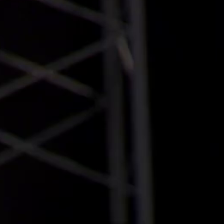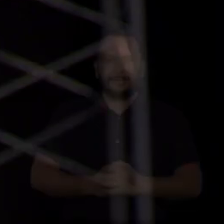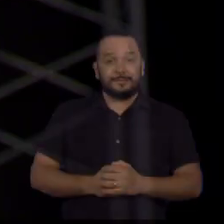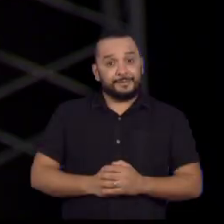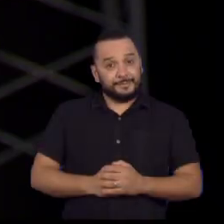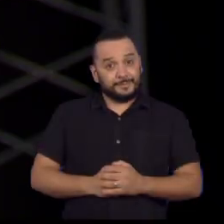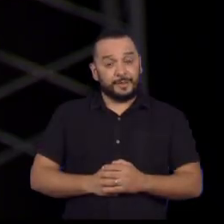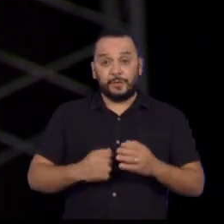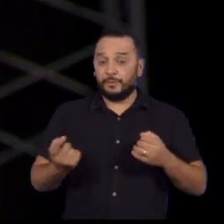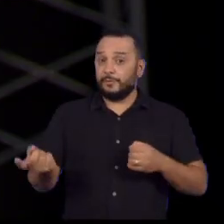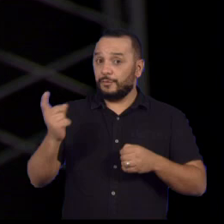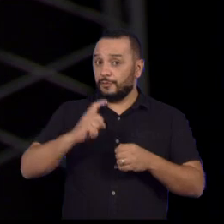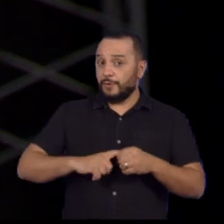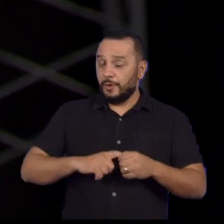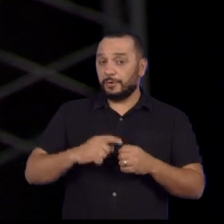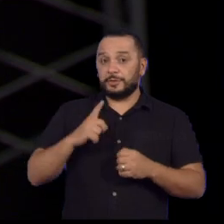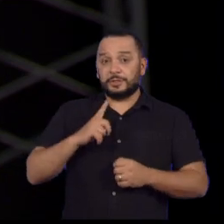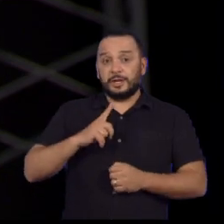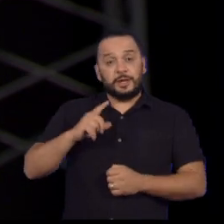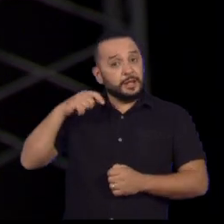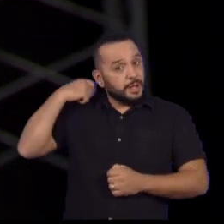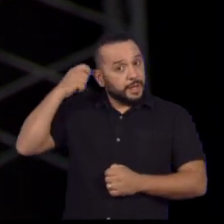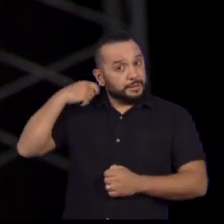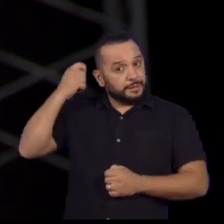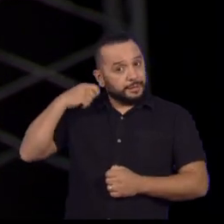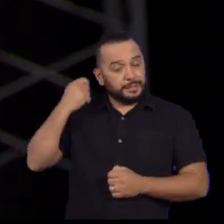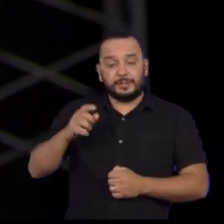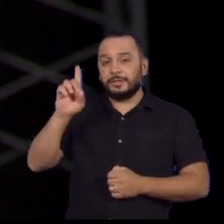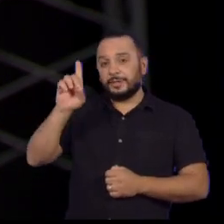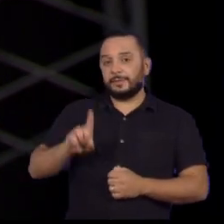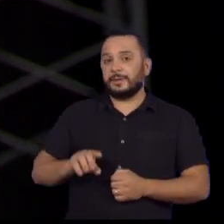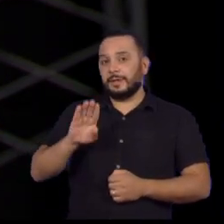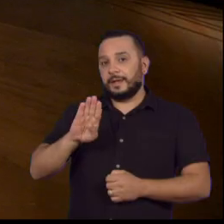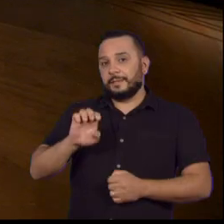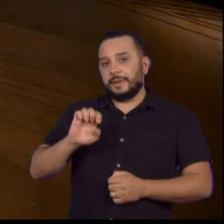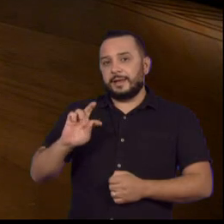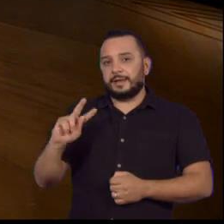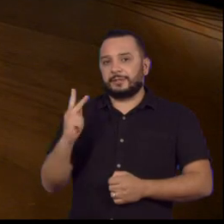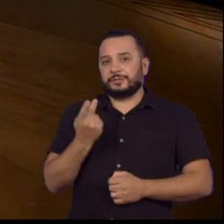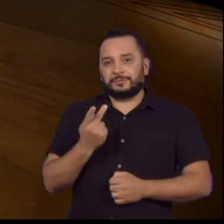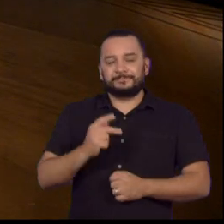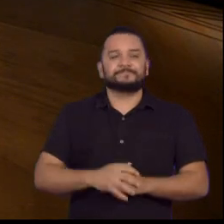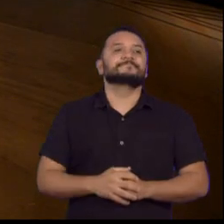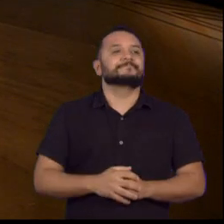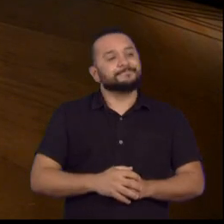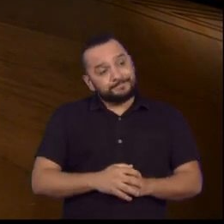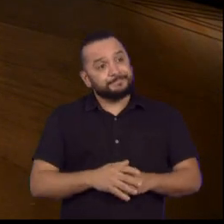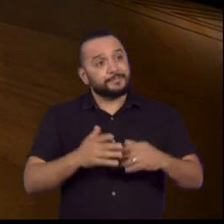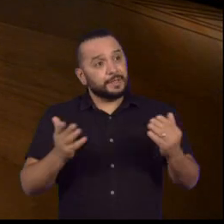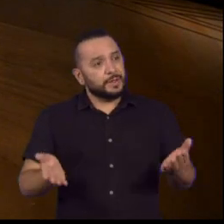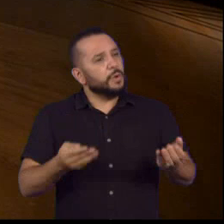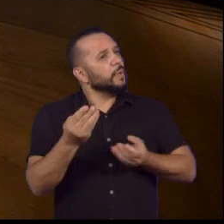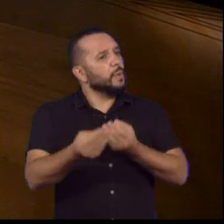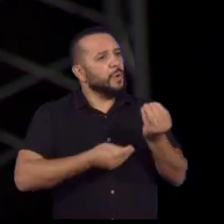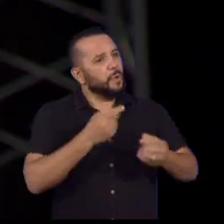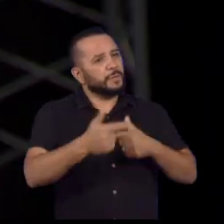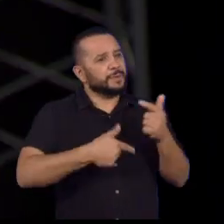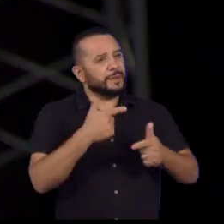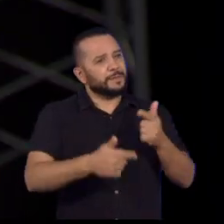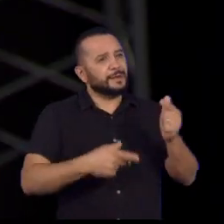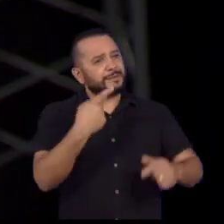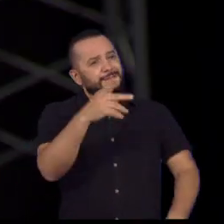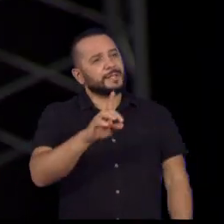Estamos de volta com a atriz e diretora Beth Coelho. Beth, vamos falar então um pouco sobre o seu trabalho de